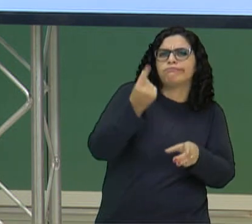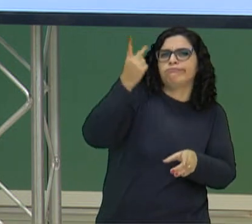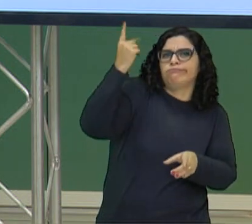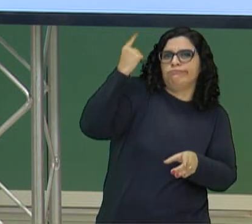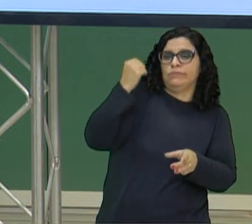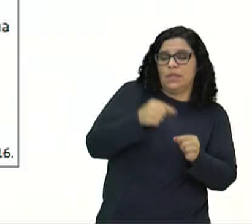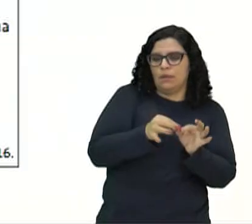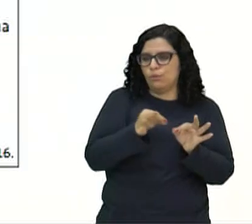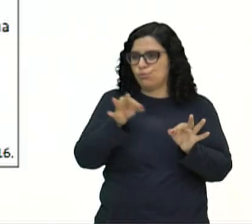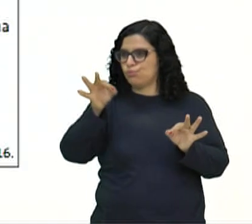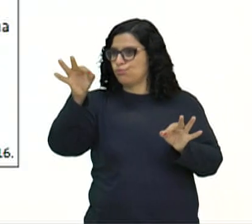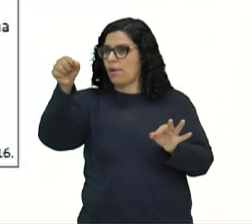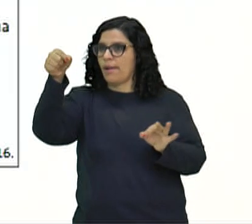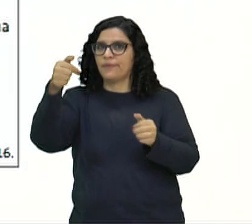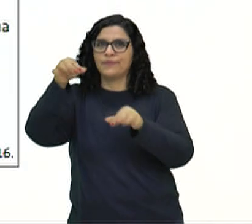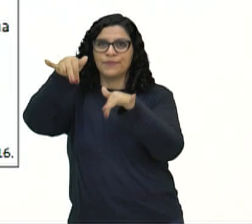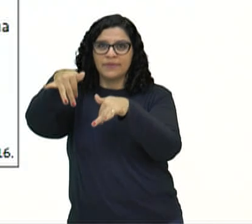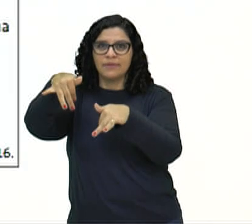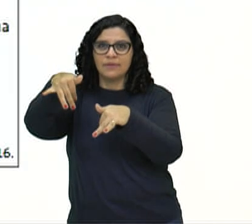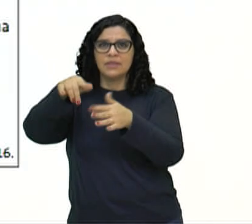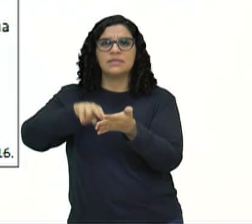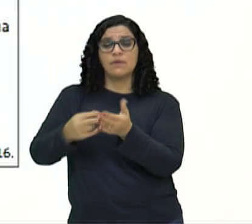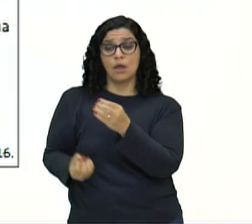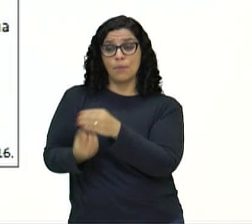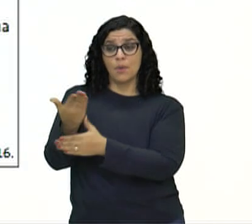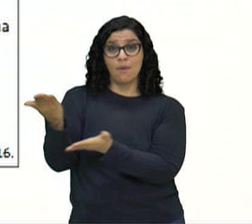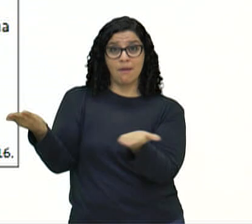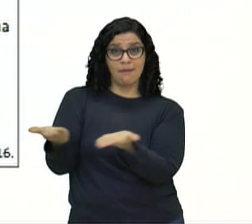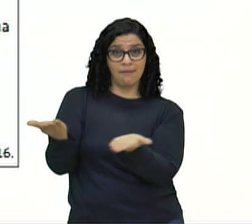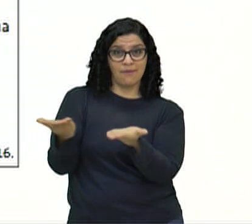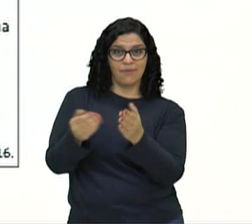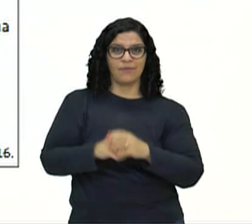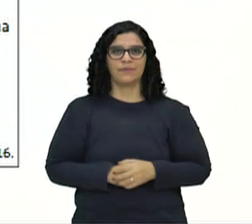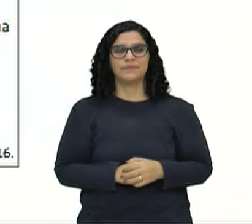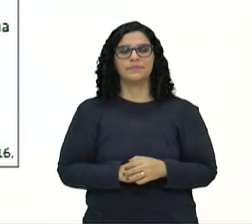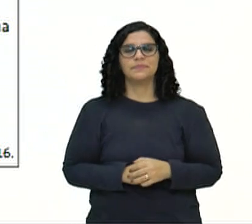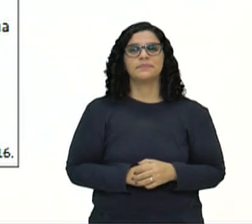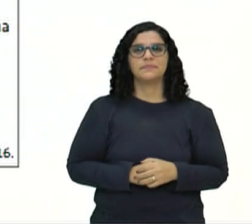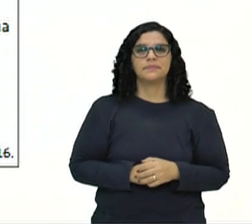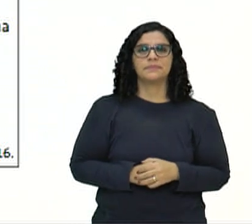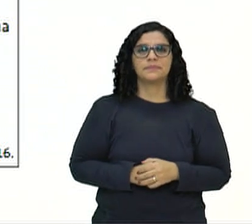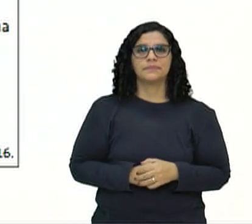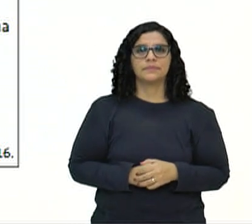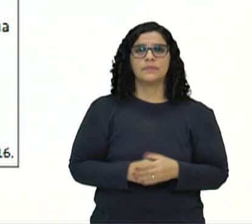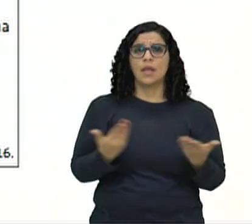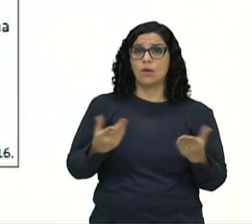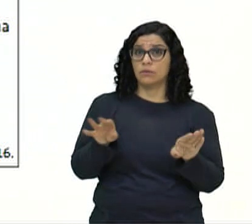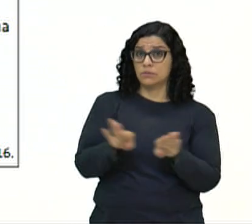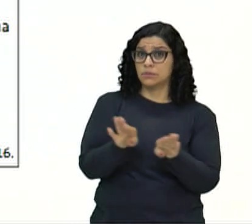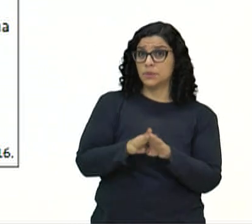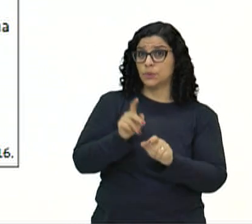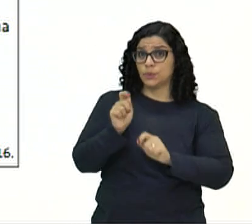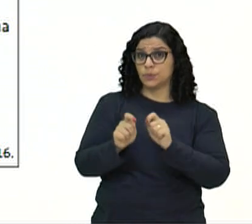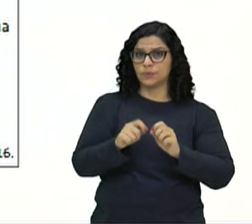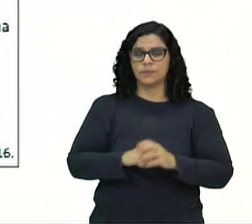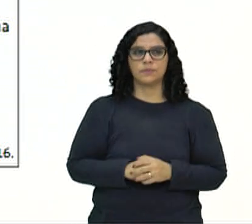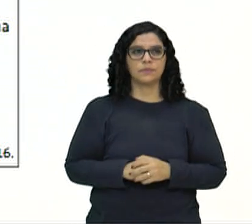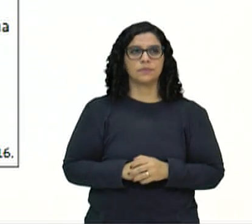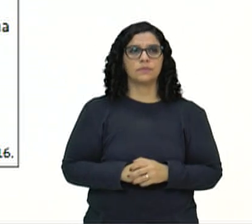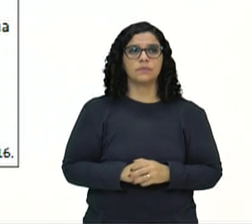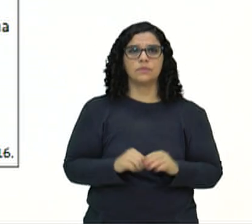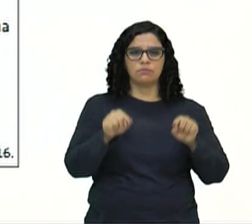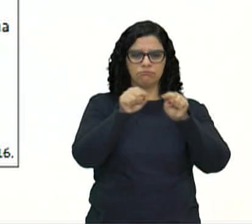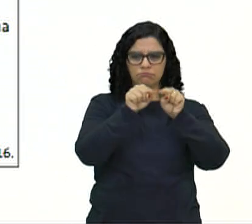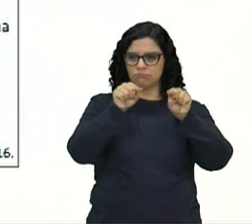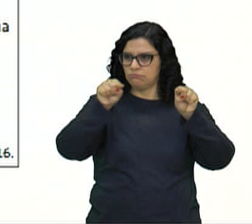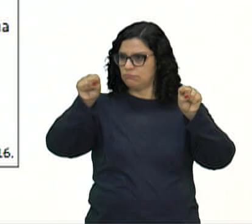tempo. Quem está próximo do final, surgimento mais recente. Outra coisa. Todo